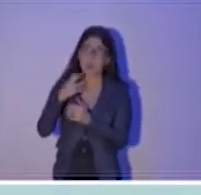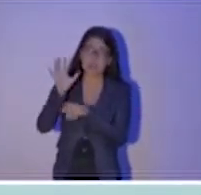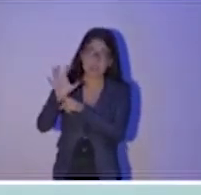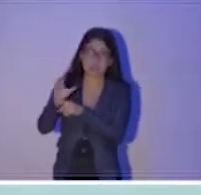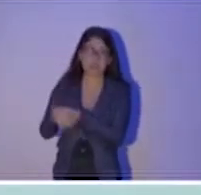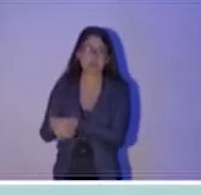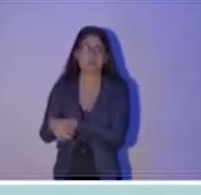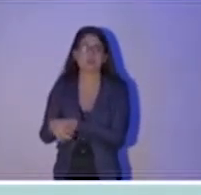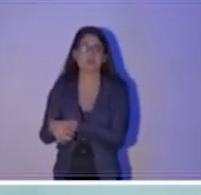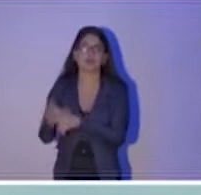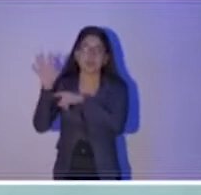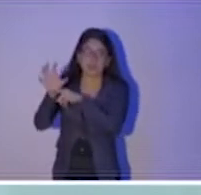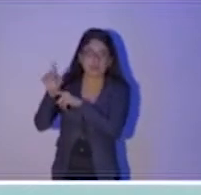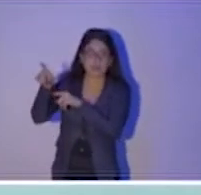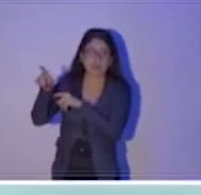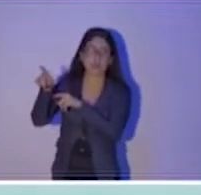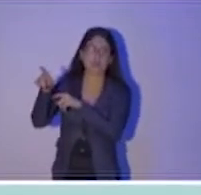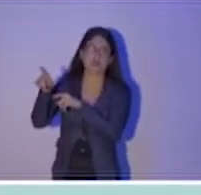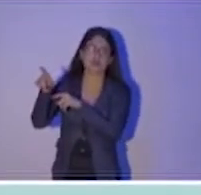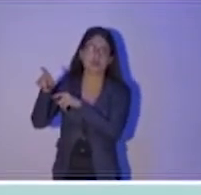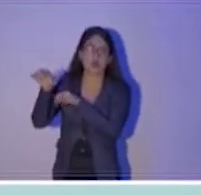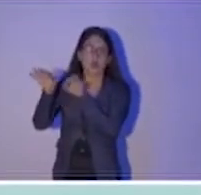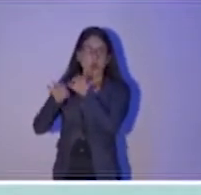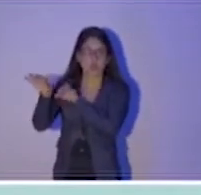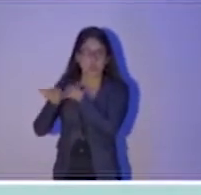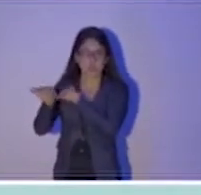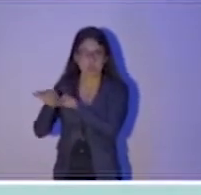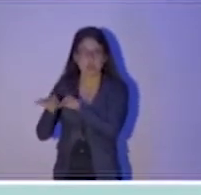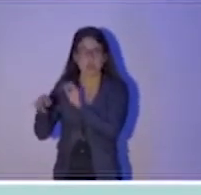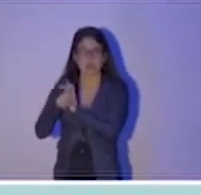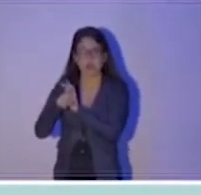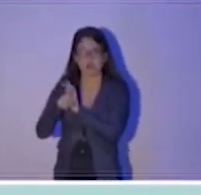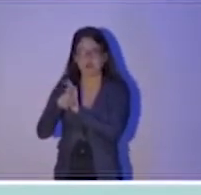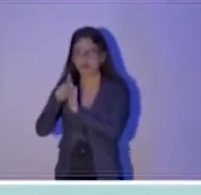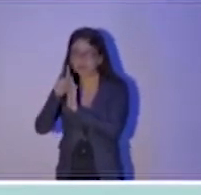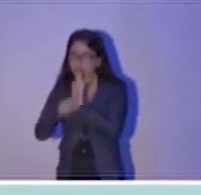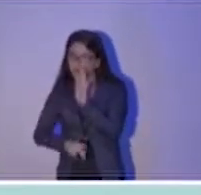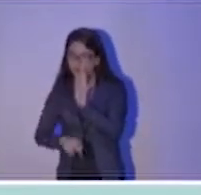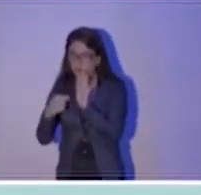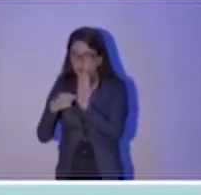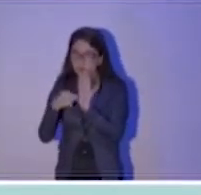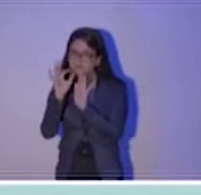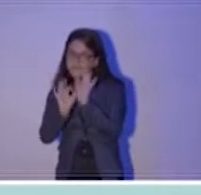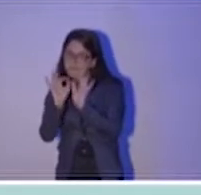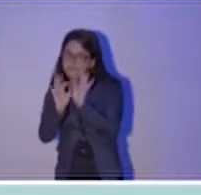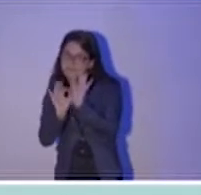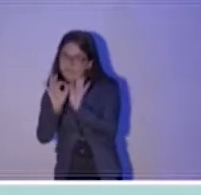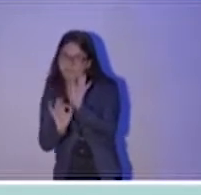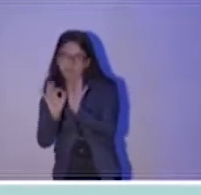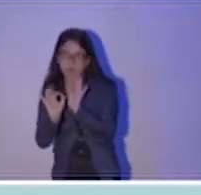que o Estado organiza seu planejamento, a prefeitura organiza seu planejamento, precisa ter clareza